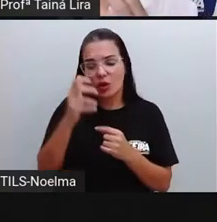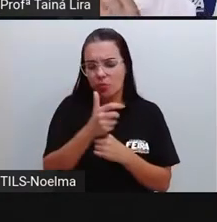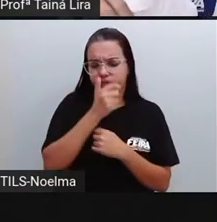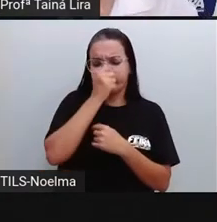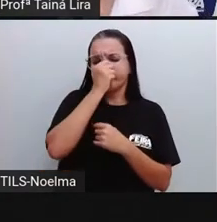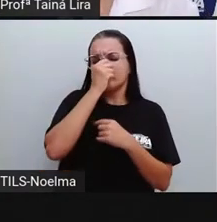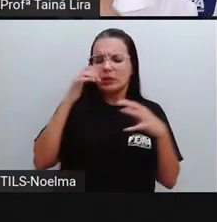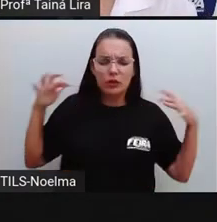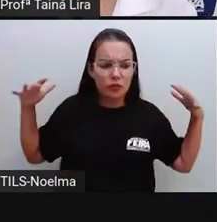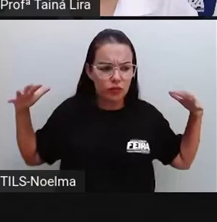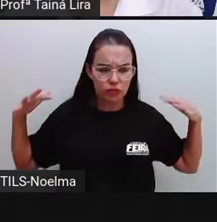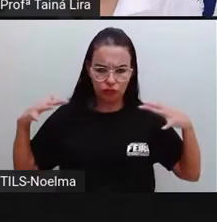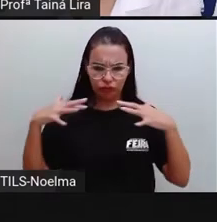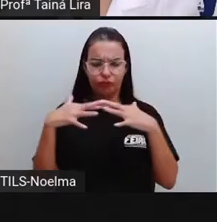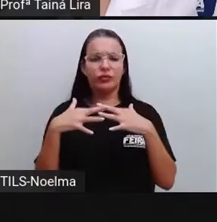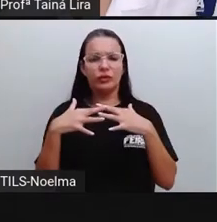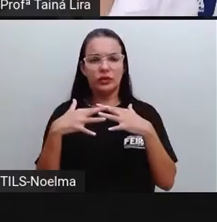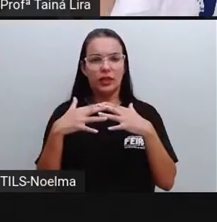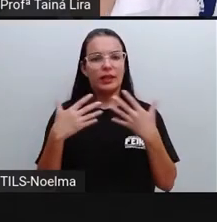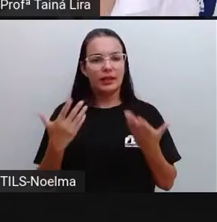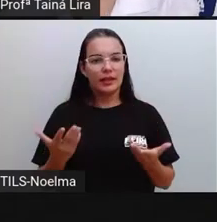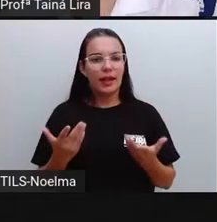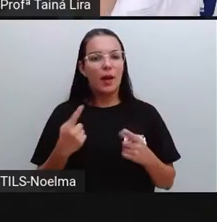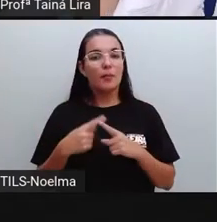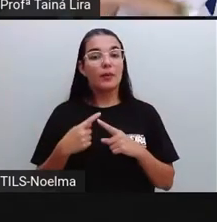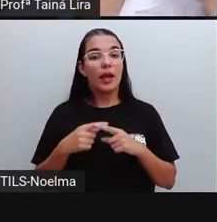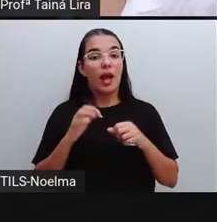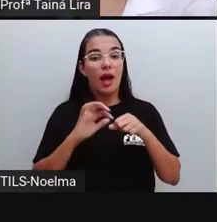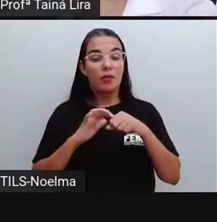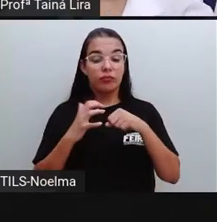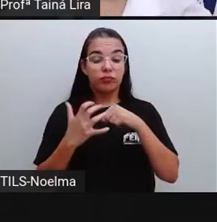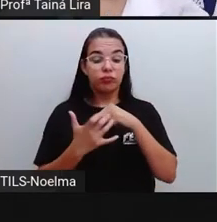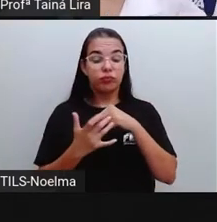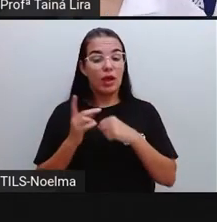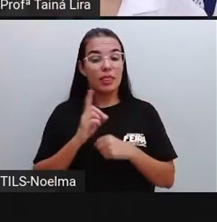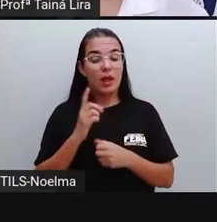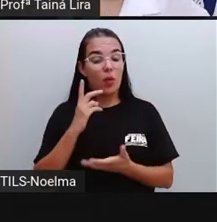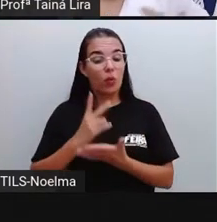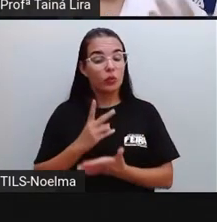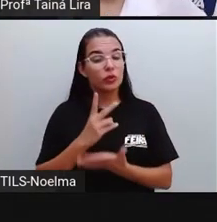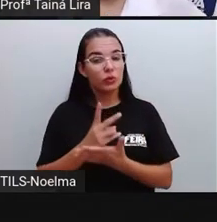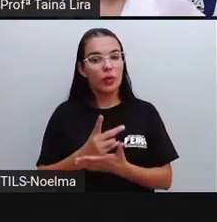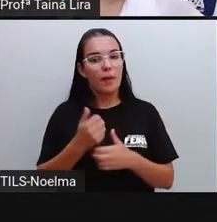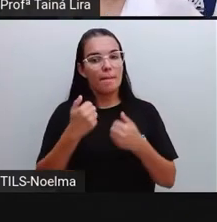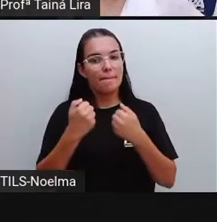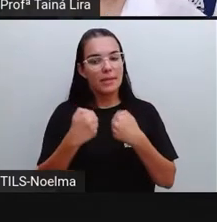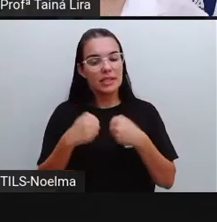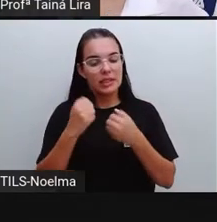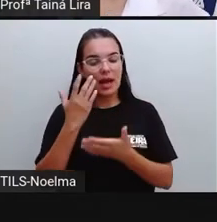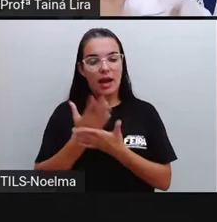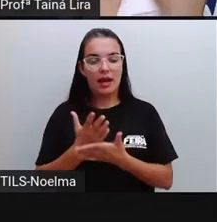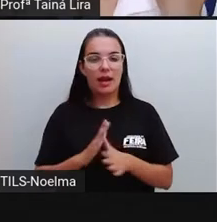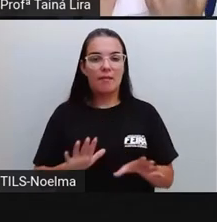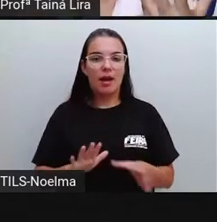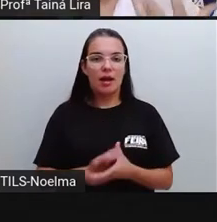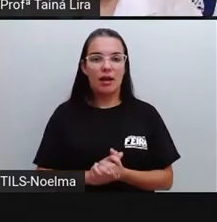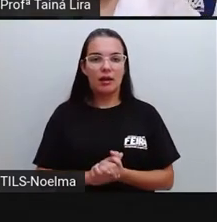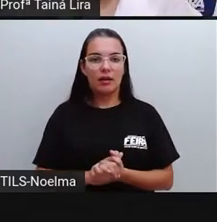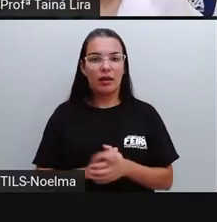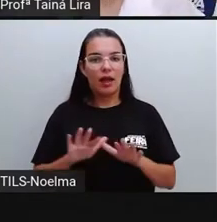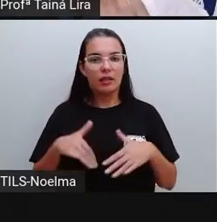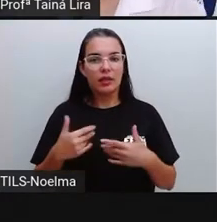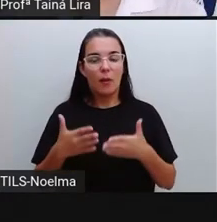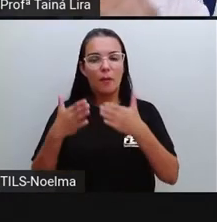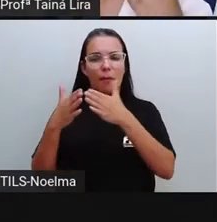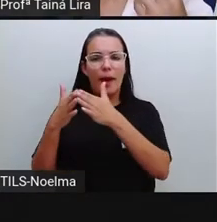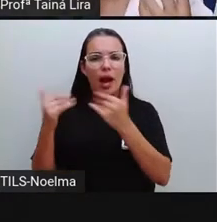evite aglomerações para que o vírus não continue aí, né, se propagando, tá? A gente pede